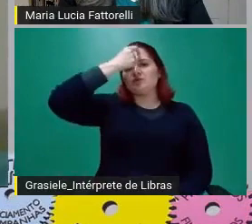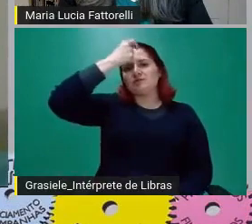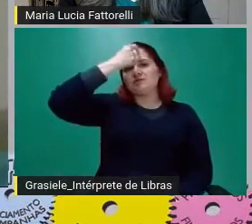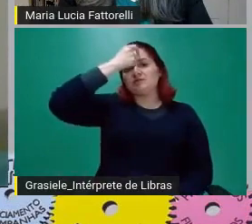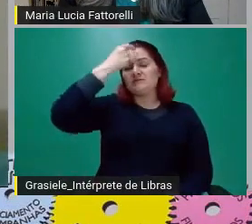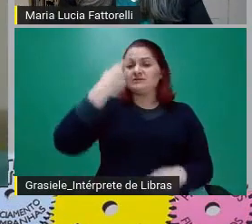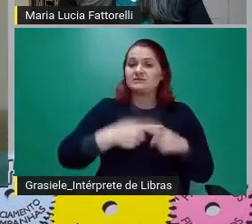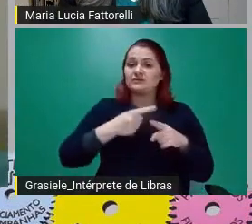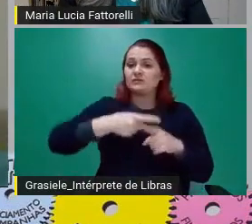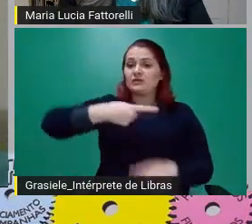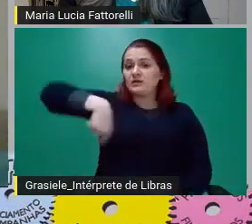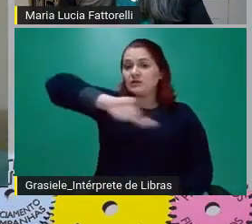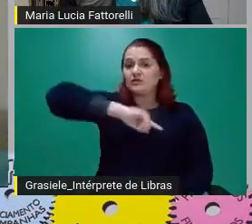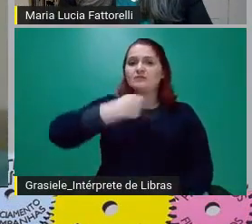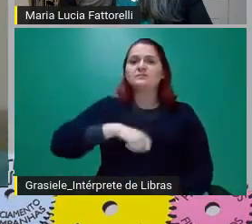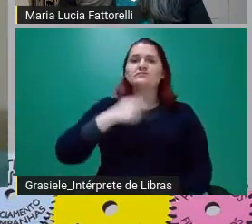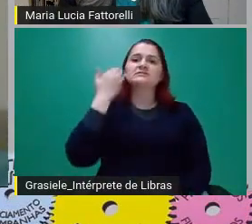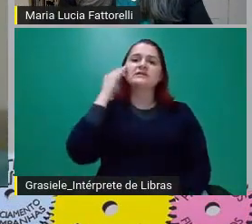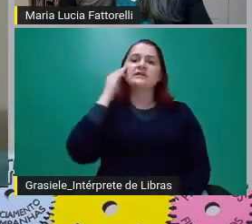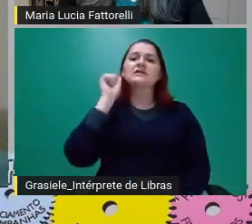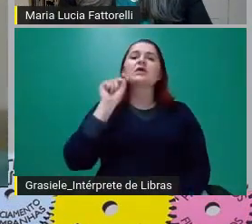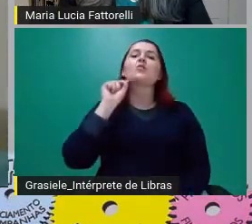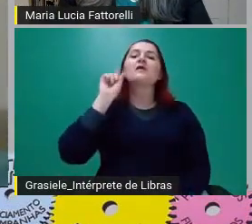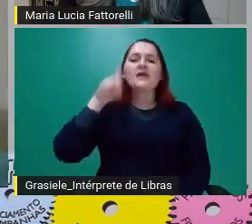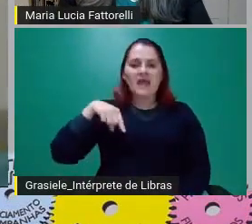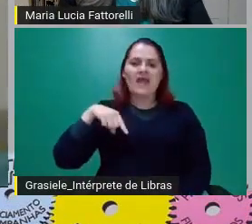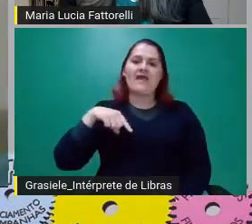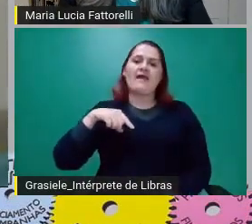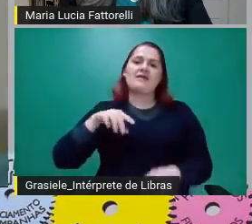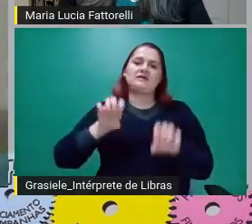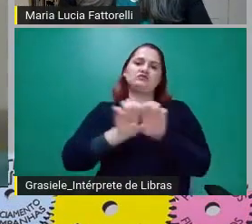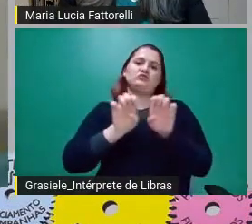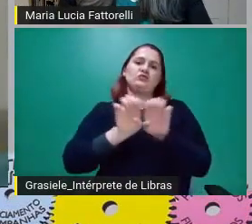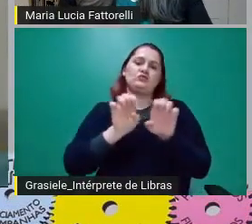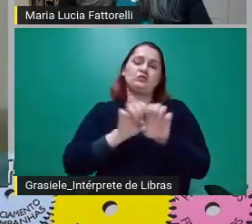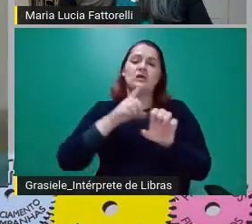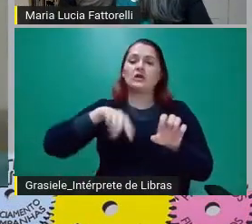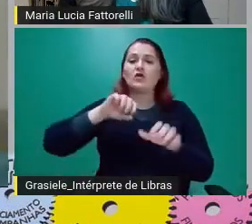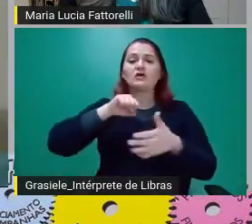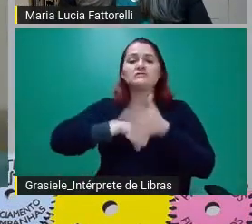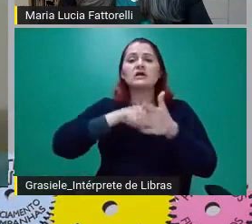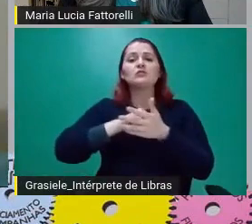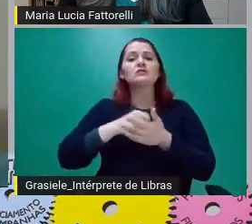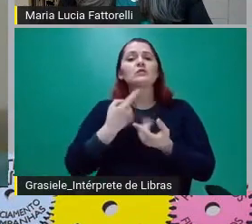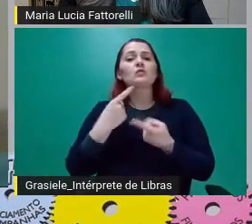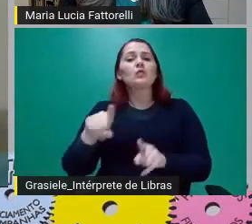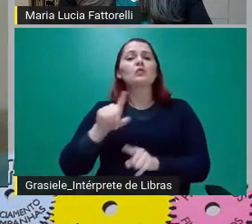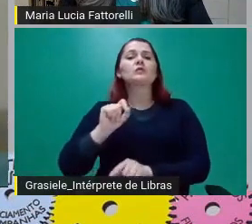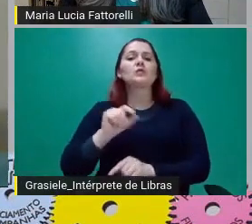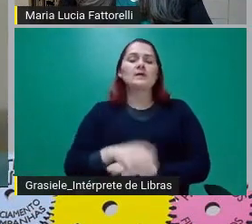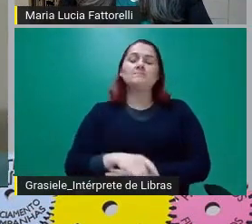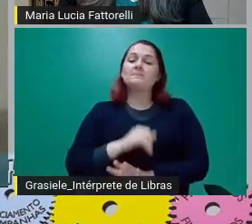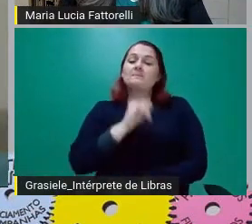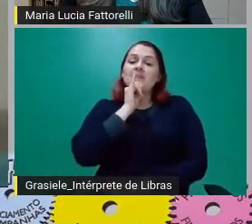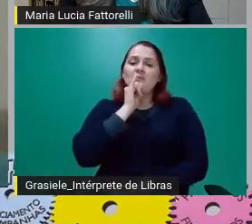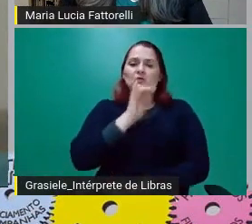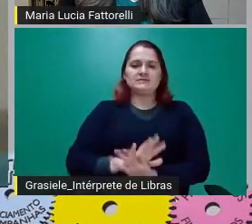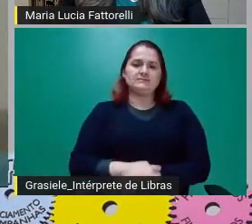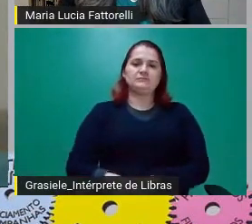o que nós estamos lutando, né? Por exemplo, na saúde, né? Na saúde, já desde os